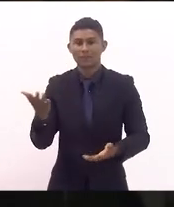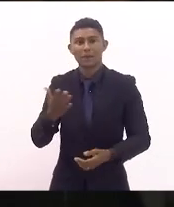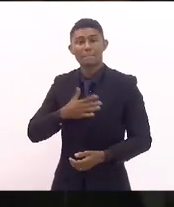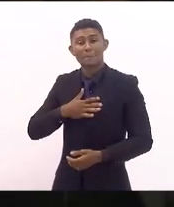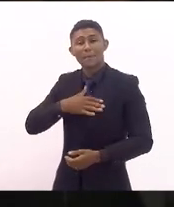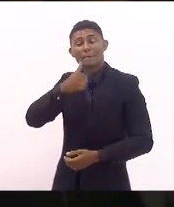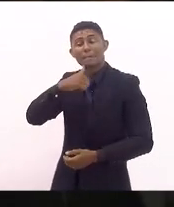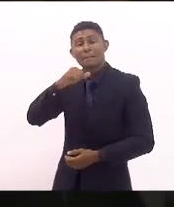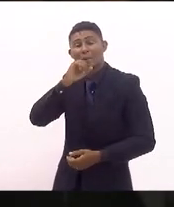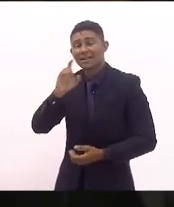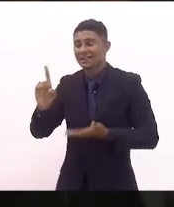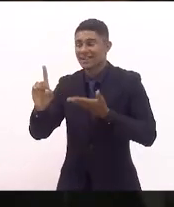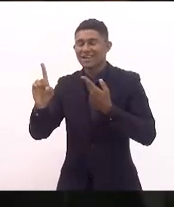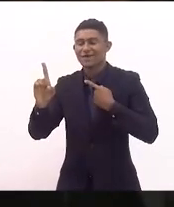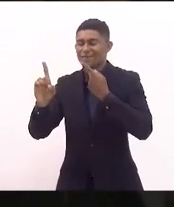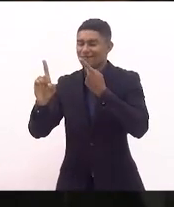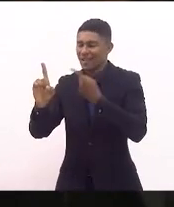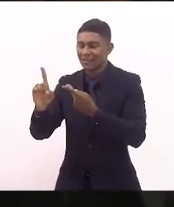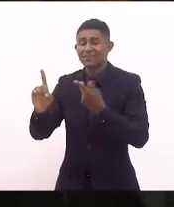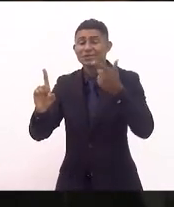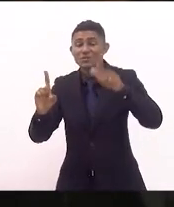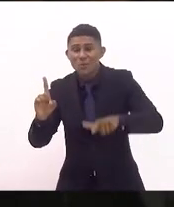mãe